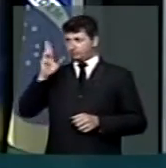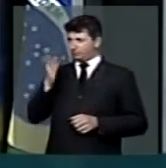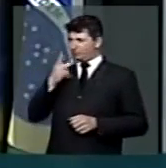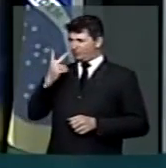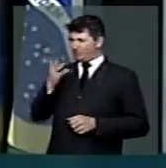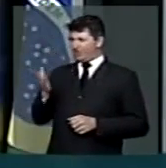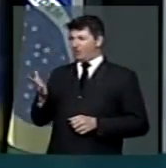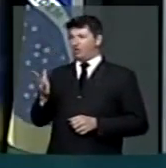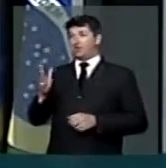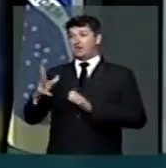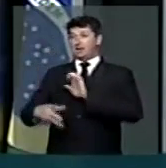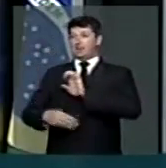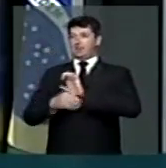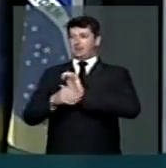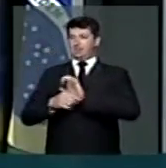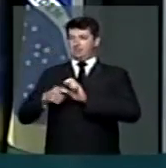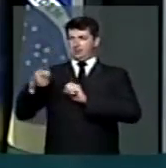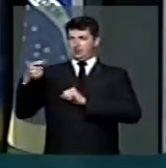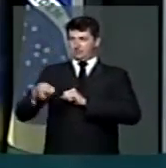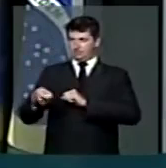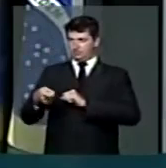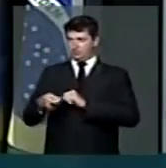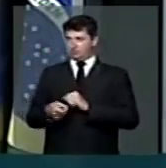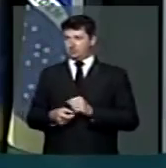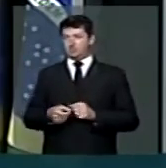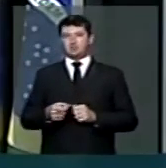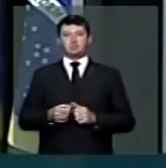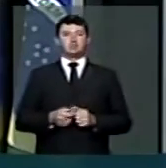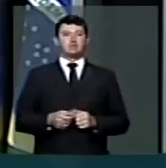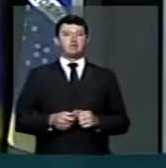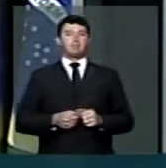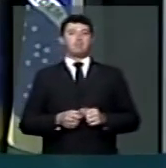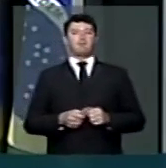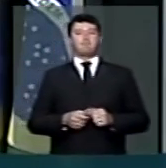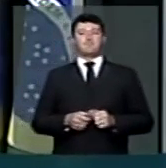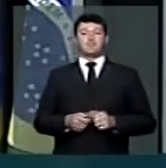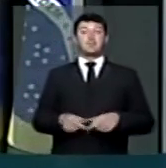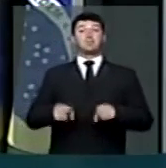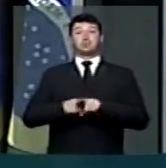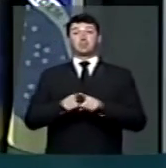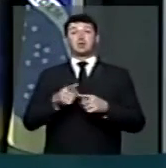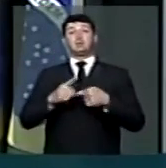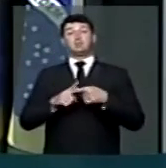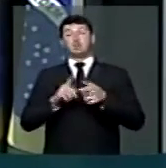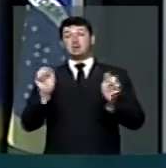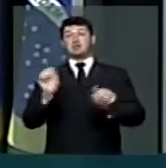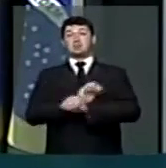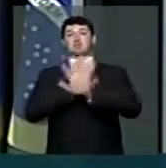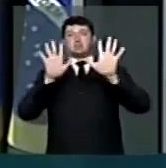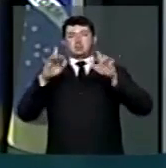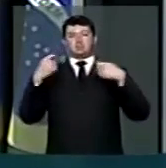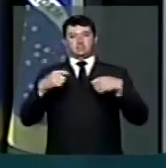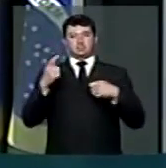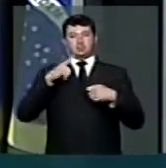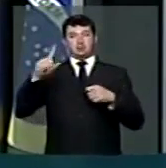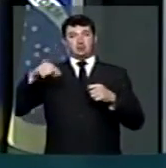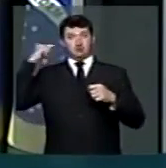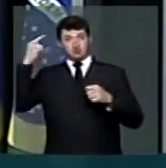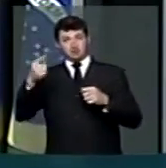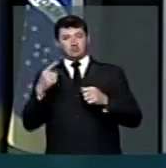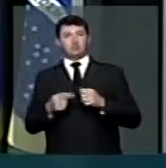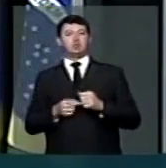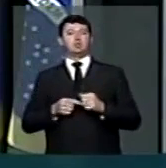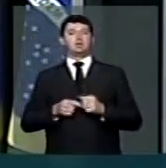a importância das emendas serem compulsórias. Até para que nós tenhamos transparência, numa outra oportunidade